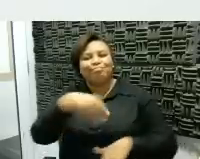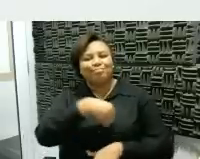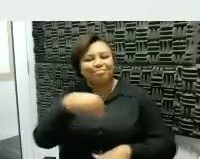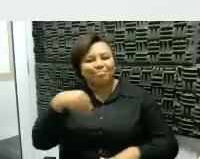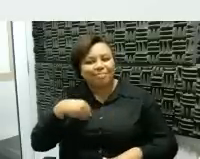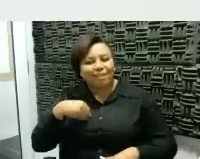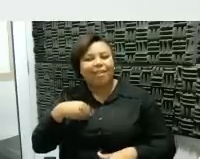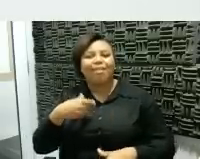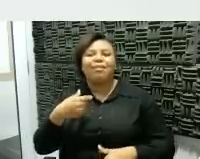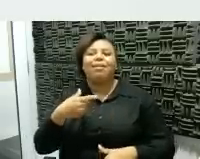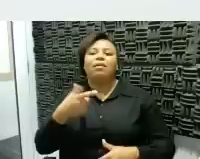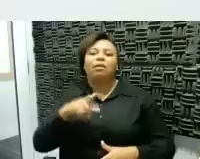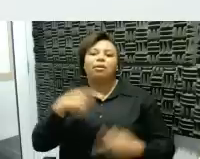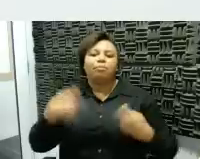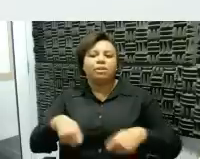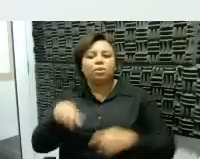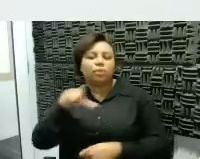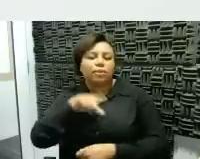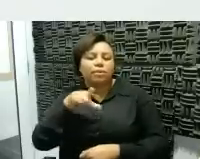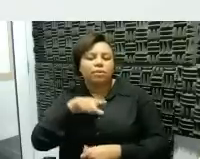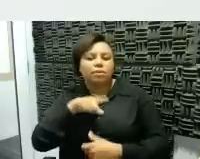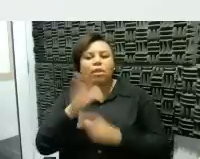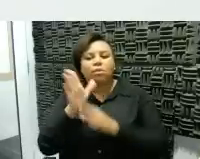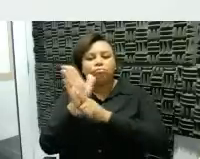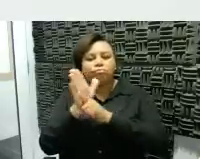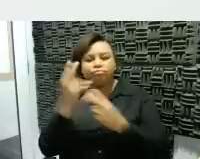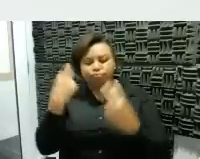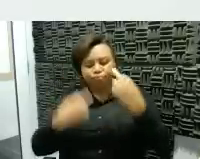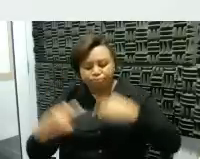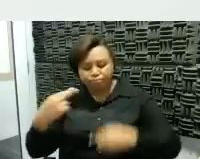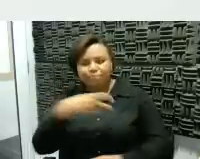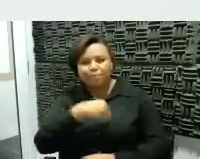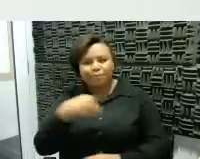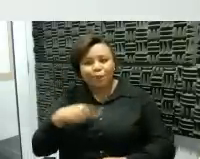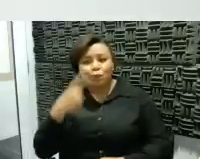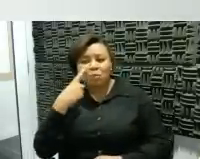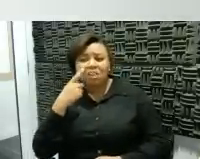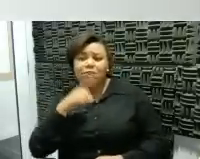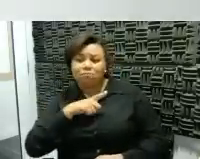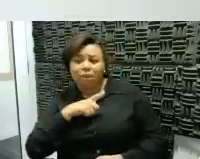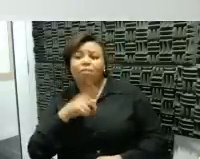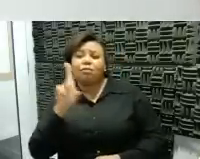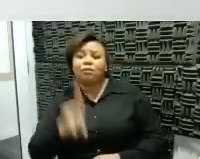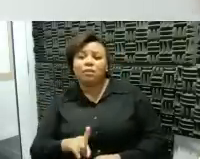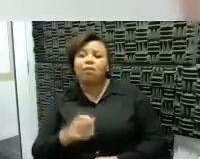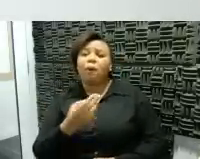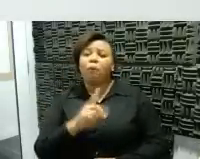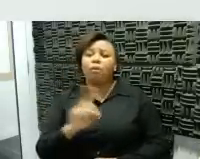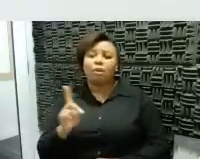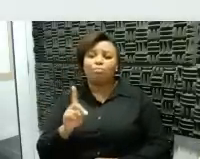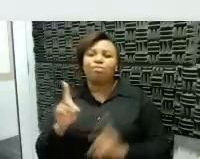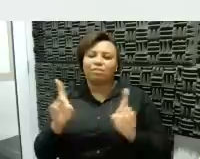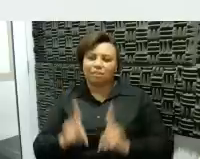eh algum diagnóstico que me diga se eu tenho ou não uma deficiência né então a gente já viu que esses impedimentos devem ser de longo